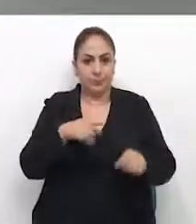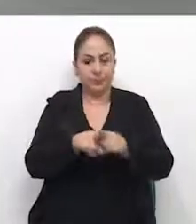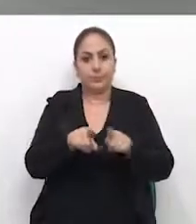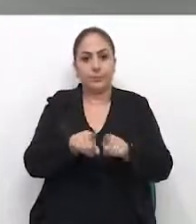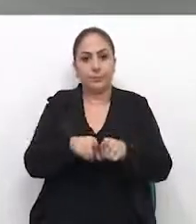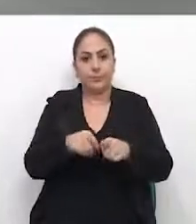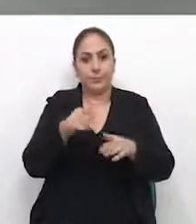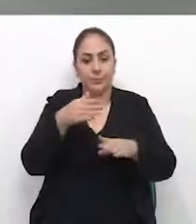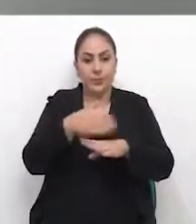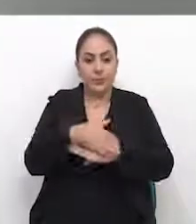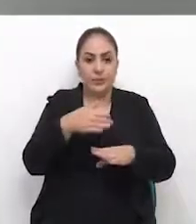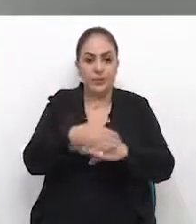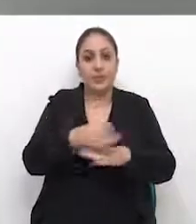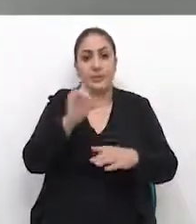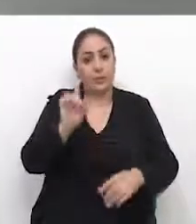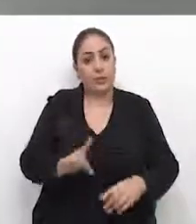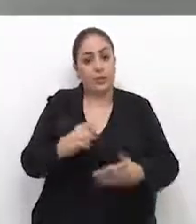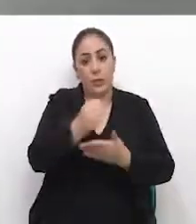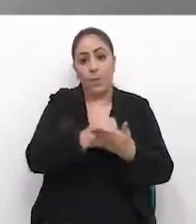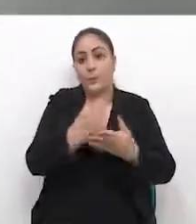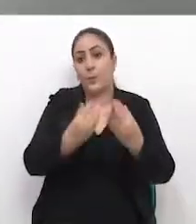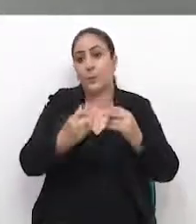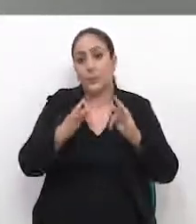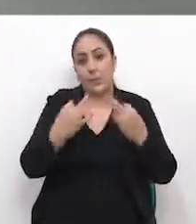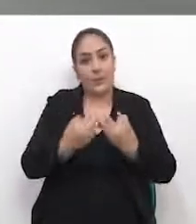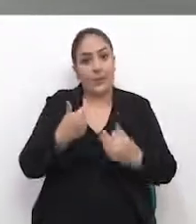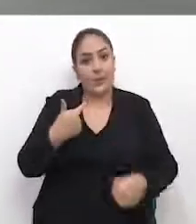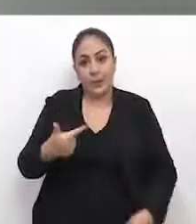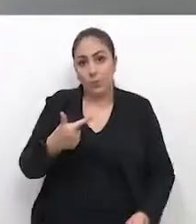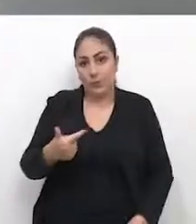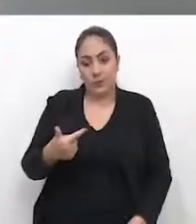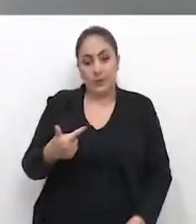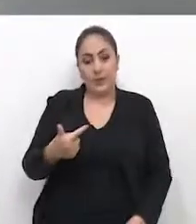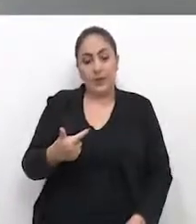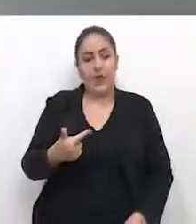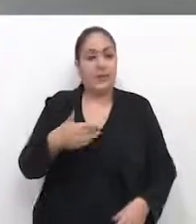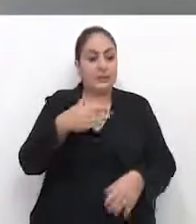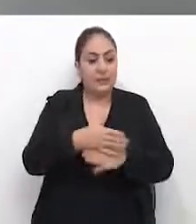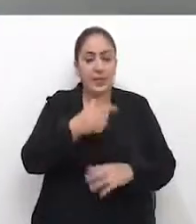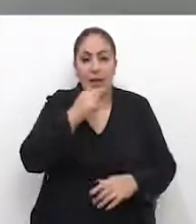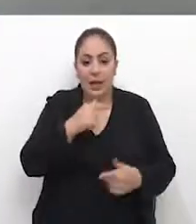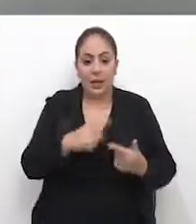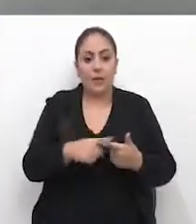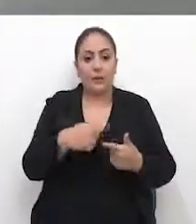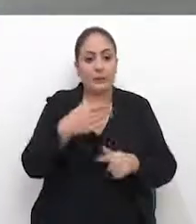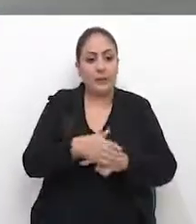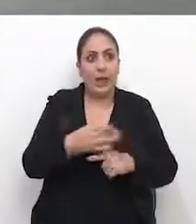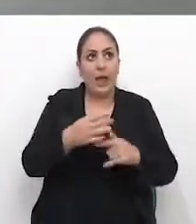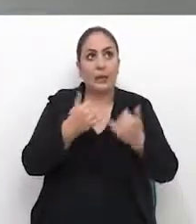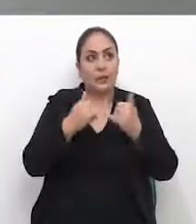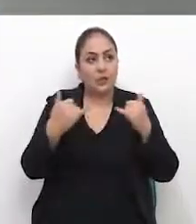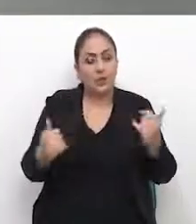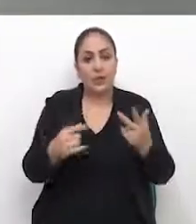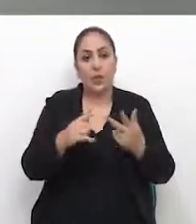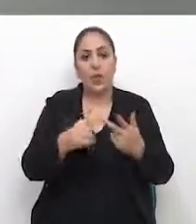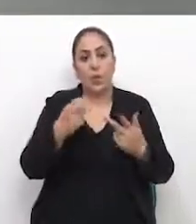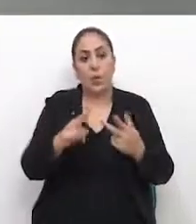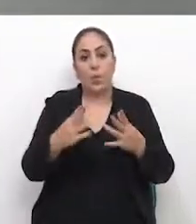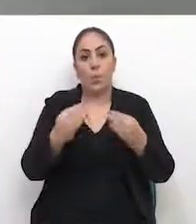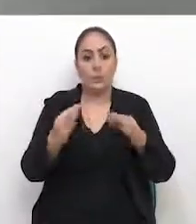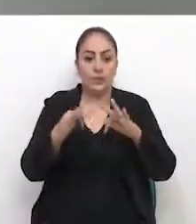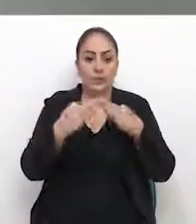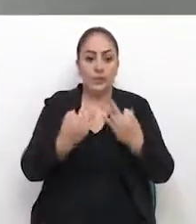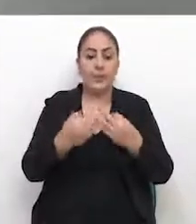algum modo também com o acesso ao direito básico que muitas famílias não têm, de acesso à água, energia,